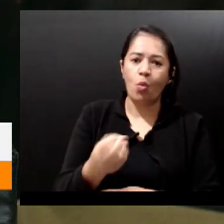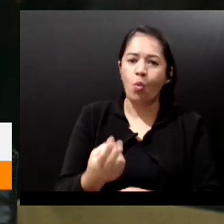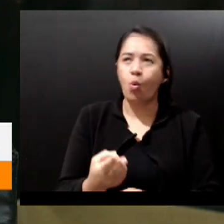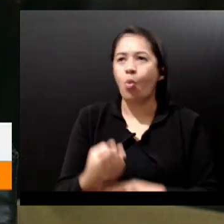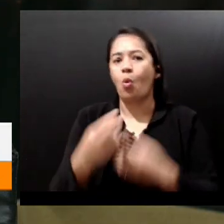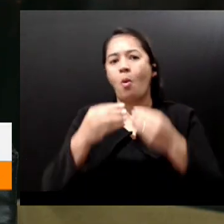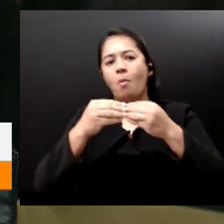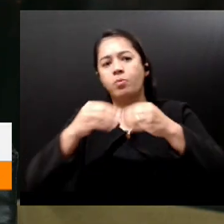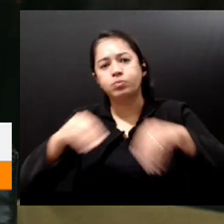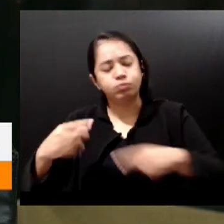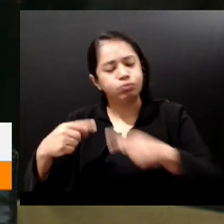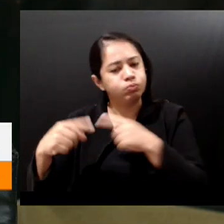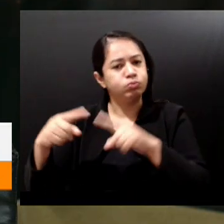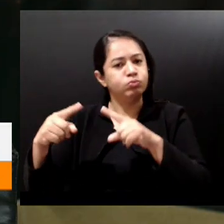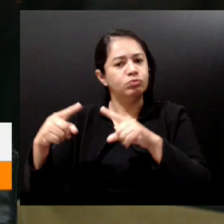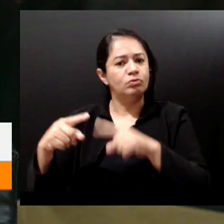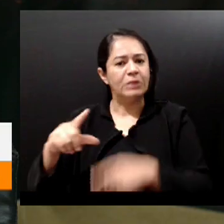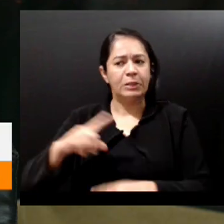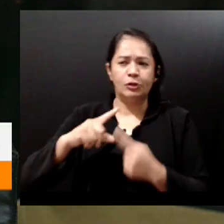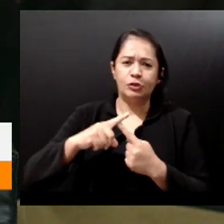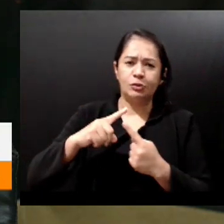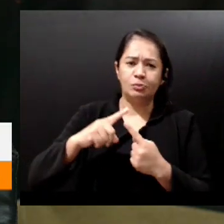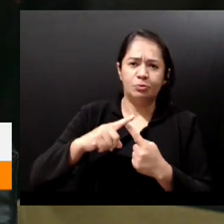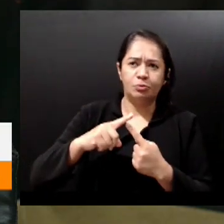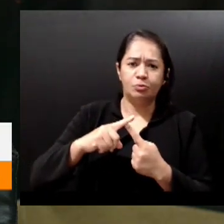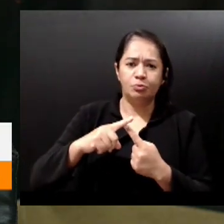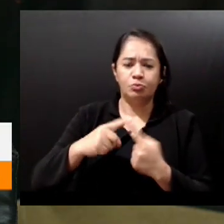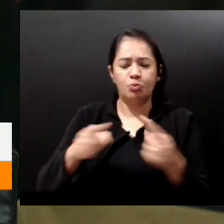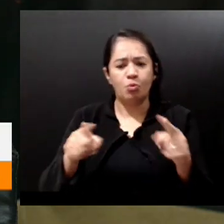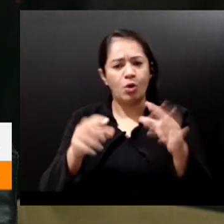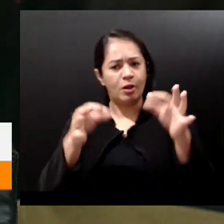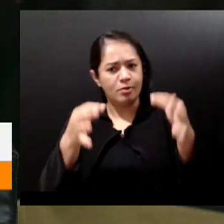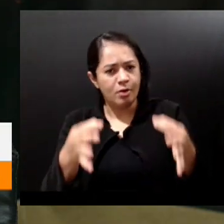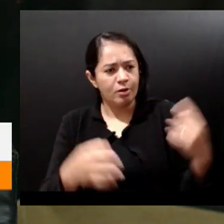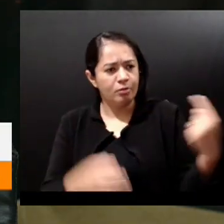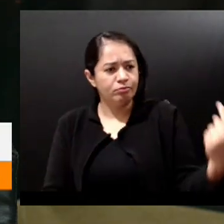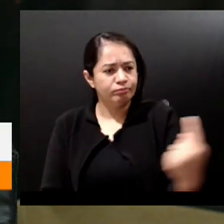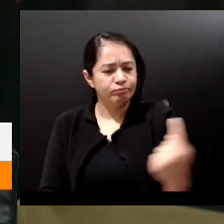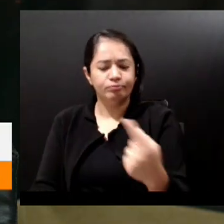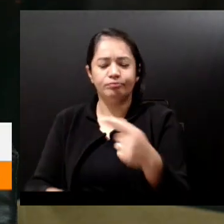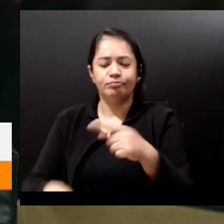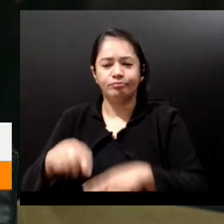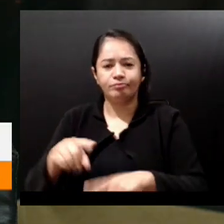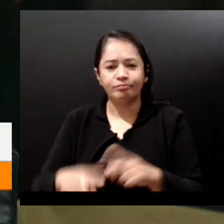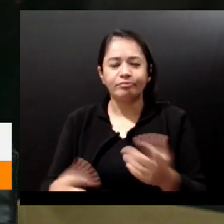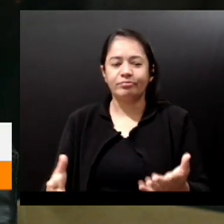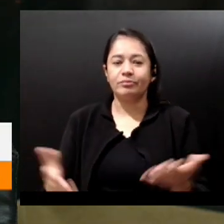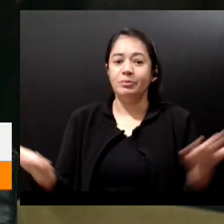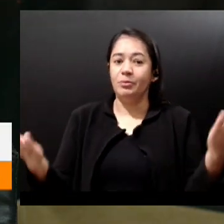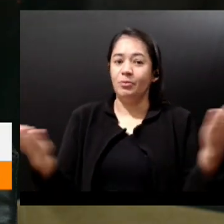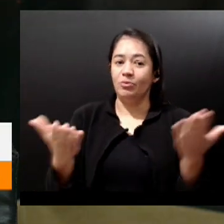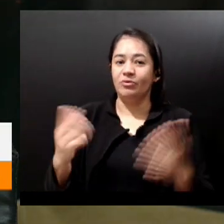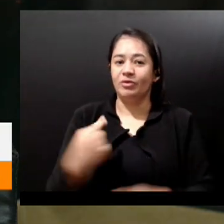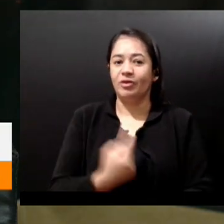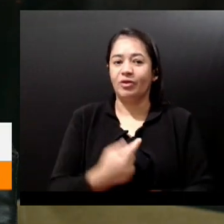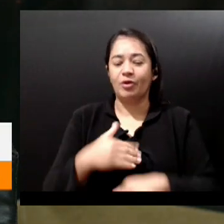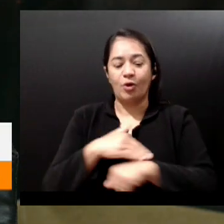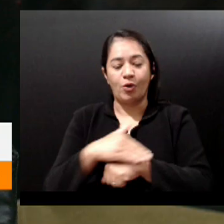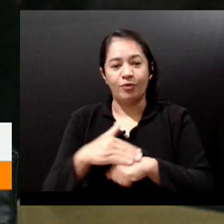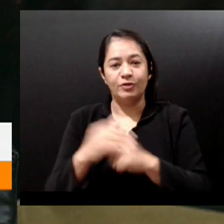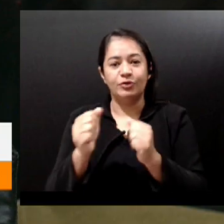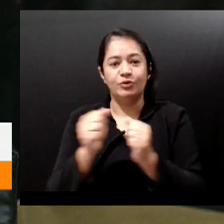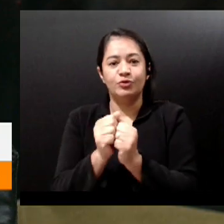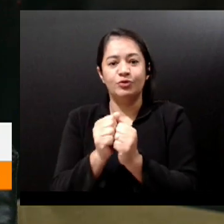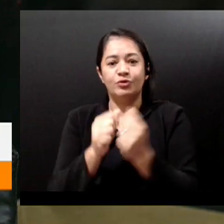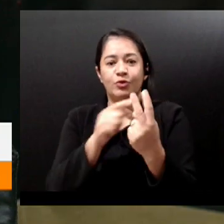tipo de música mais adequada para cada tarefa? Olha, para conversar sobre esse tema hoje, nós já estamos com os nossos dois convidados aqui no